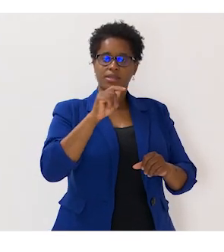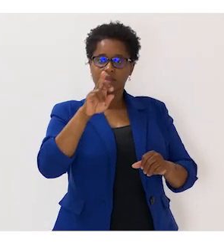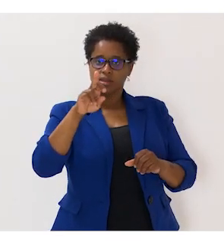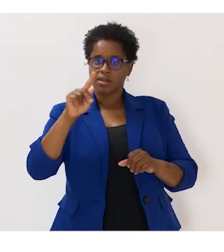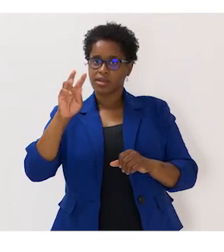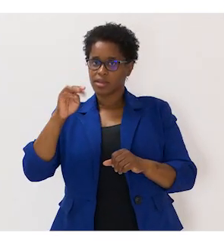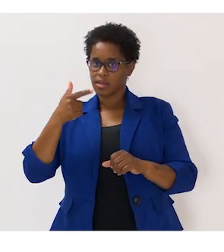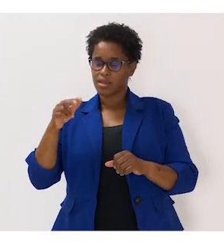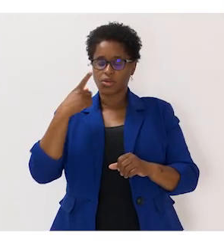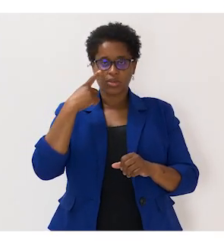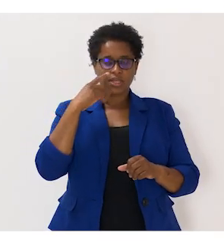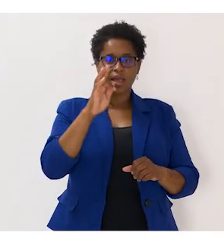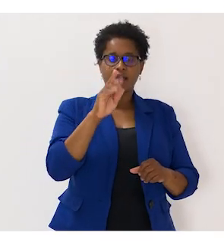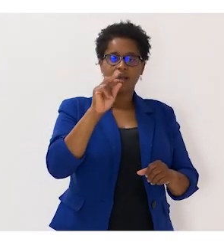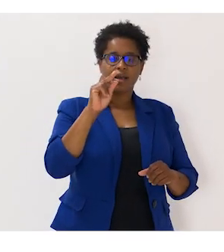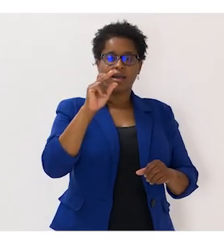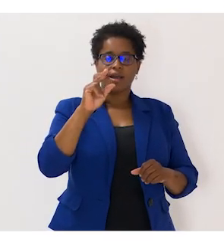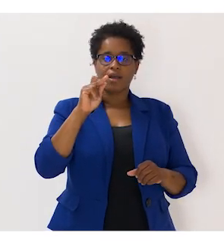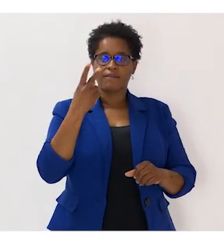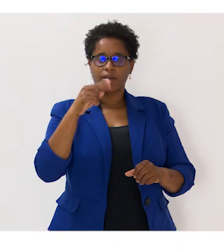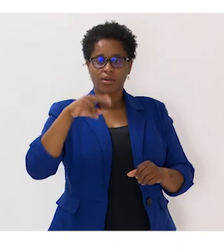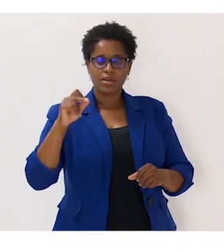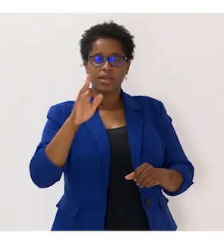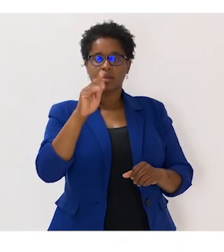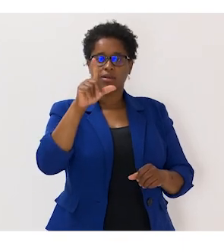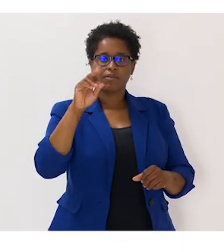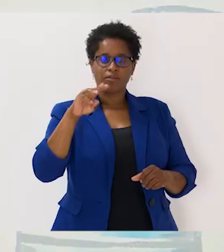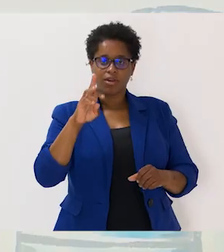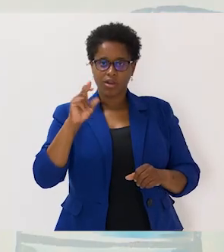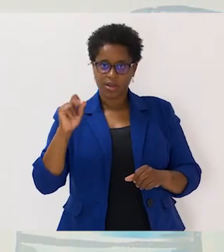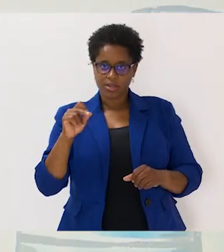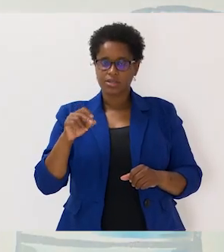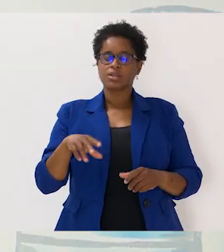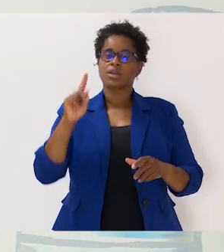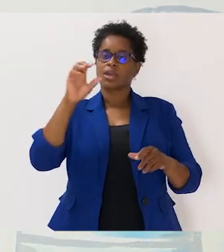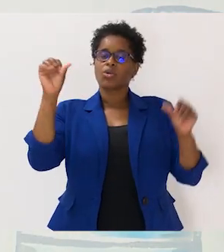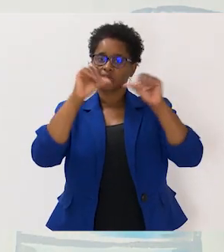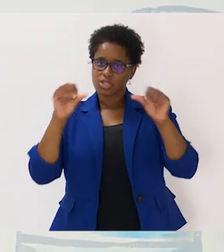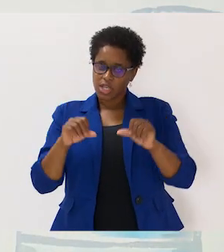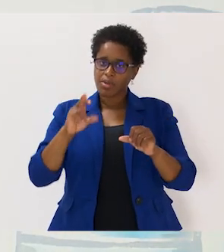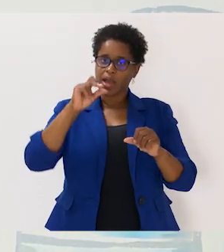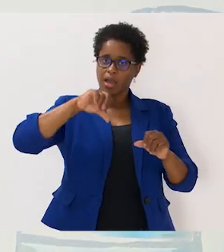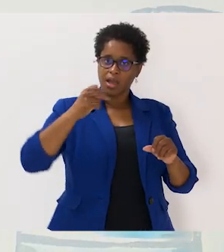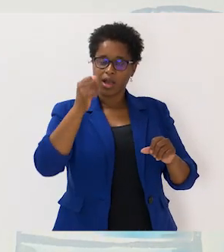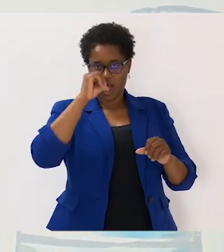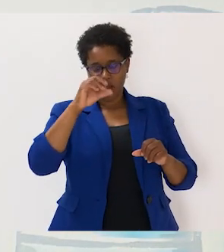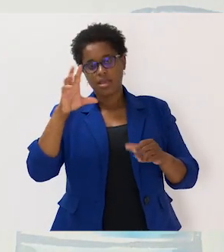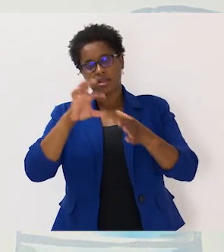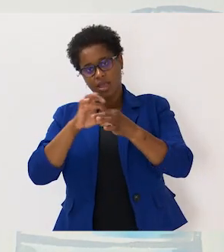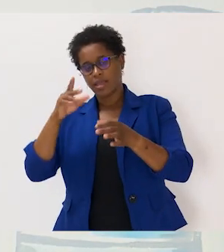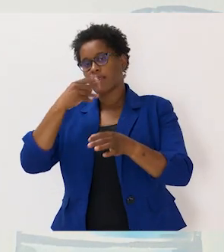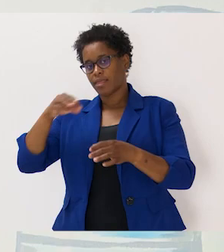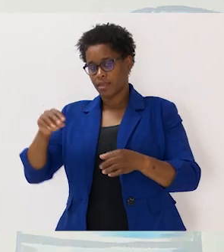a fauna e a flora dos ecossistemas aquáticos e terrestres. Mas como é o habitual,